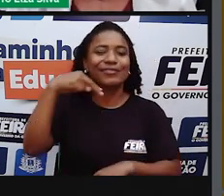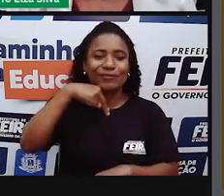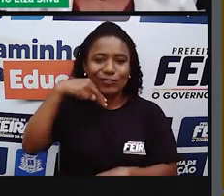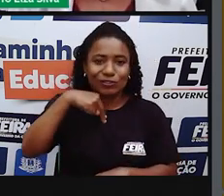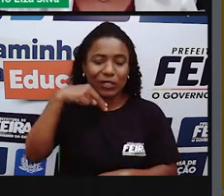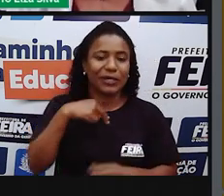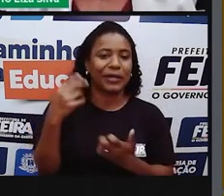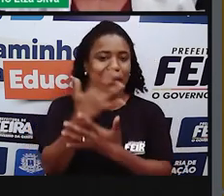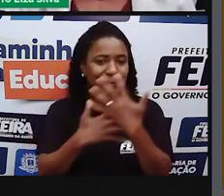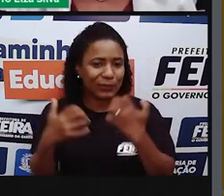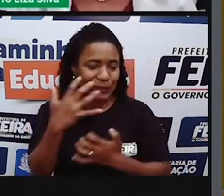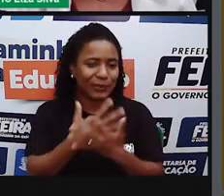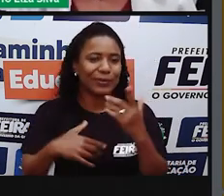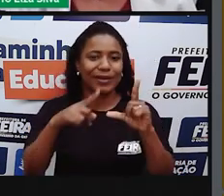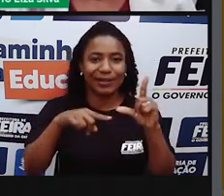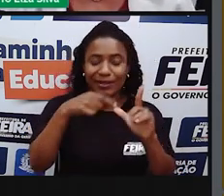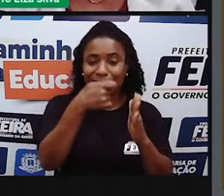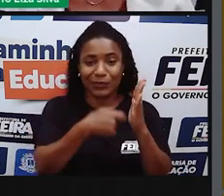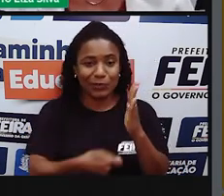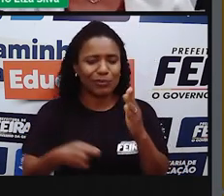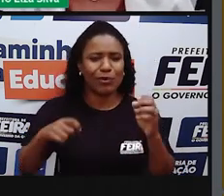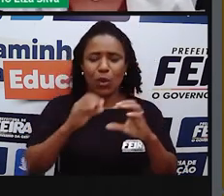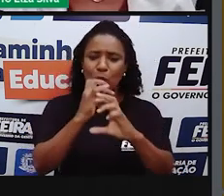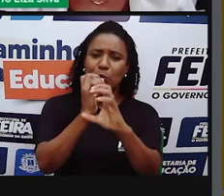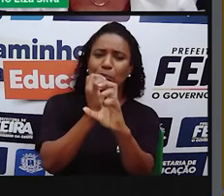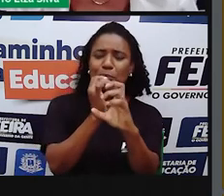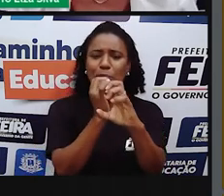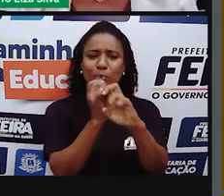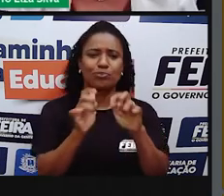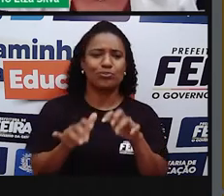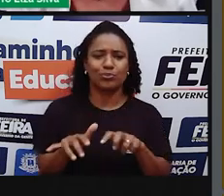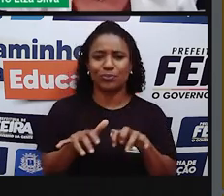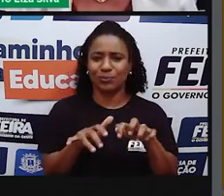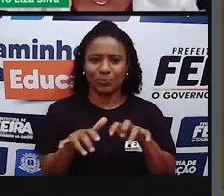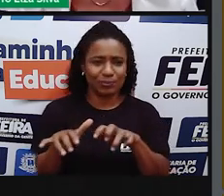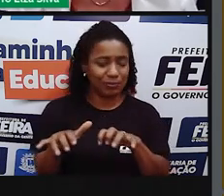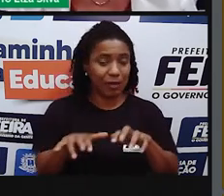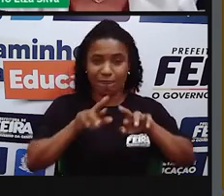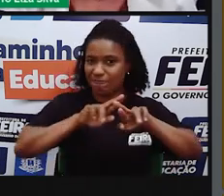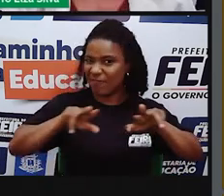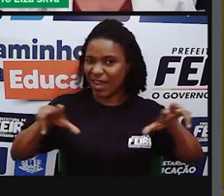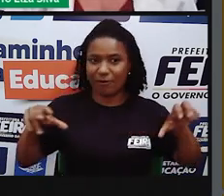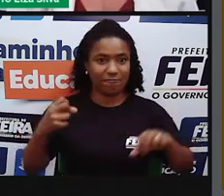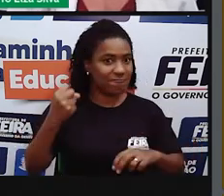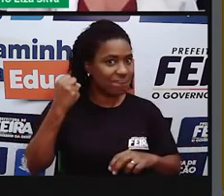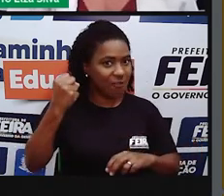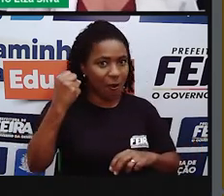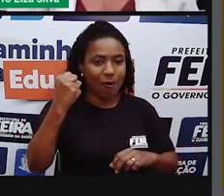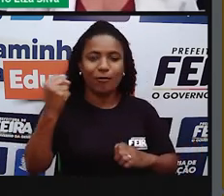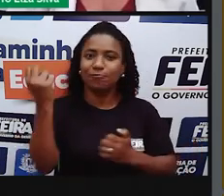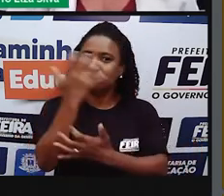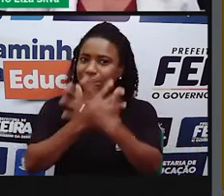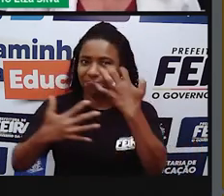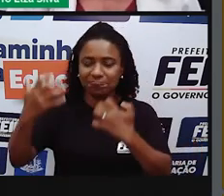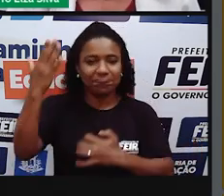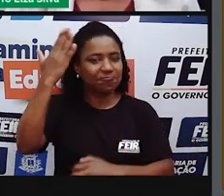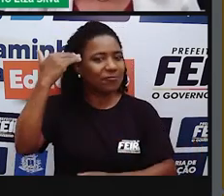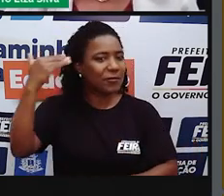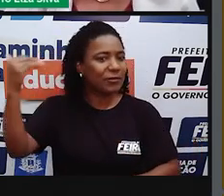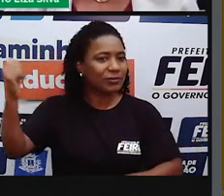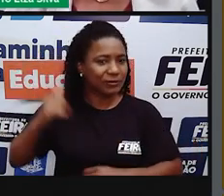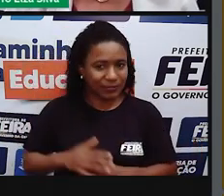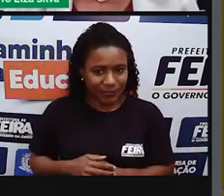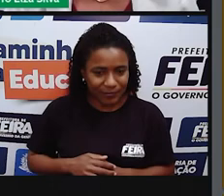compositor, letrista, produtor, saxofonista, tecladista, uma fera da música. Ele morreu